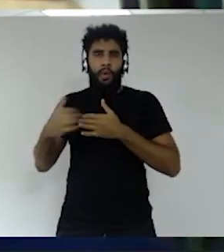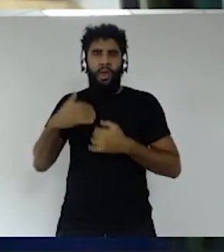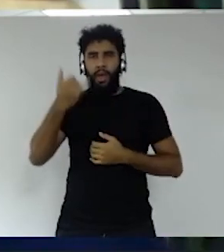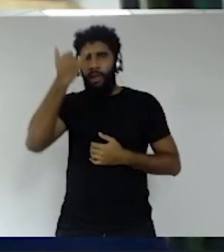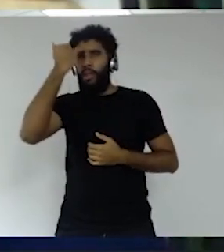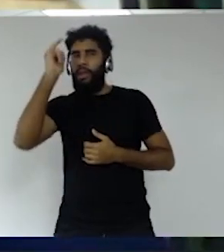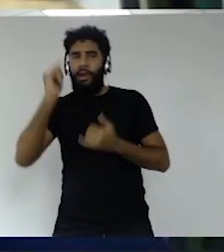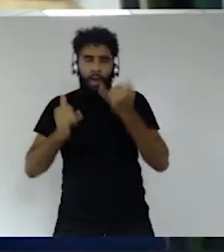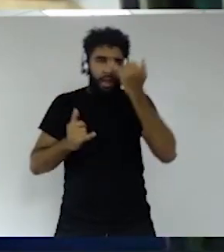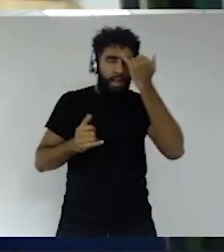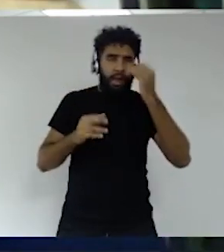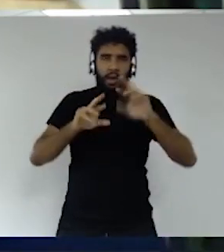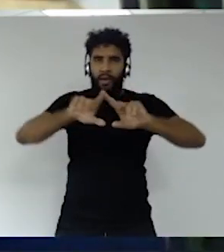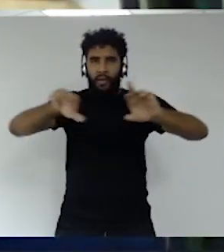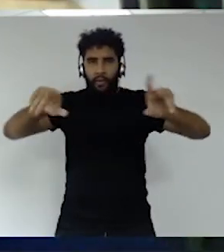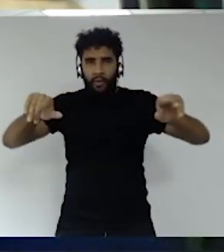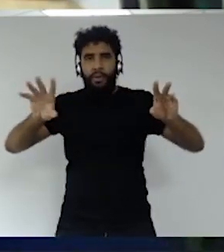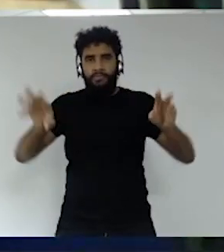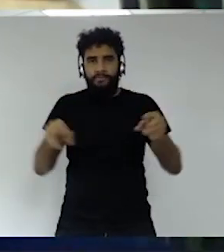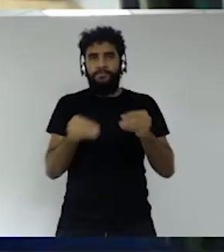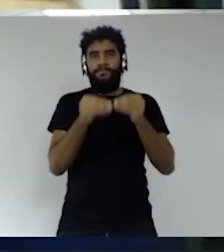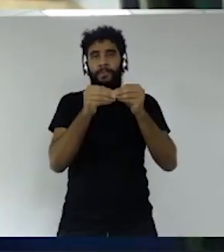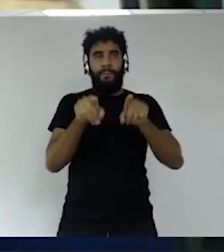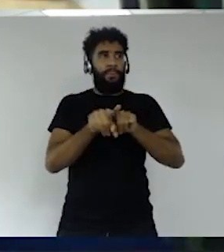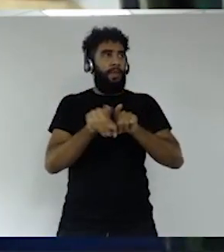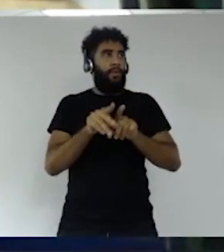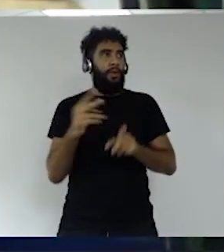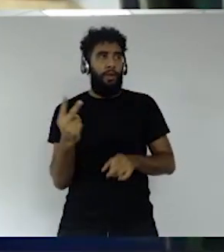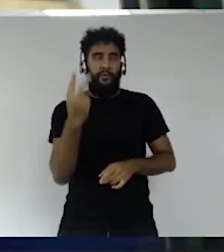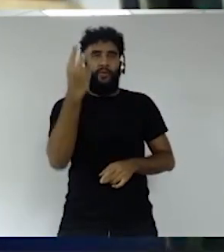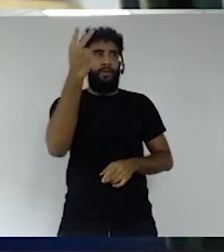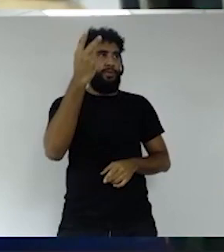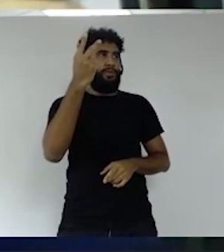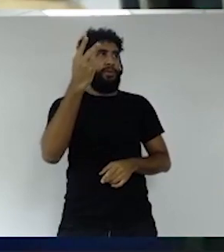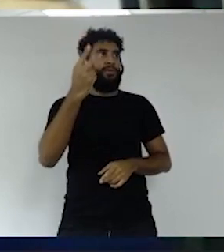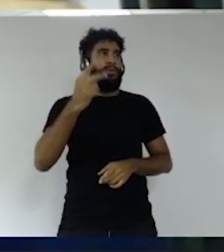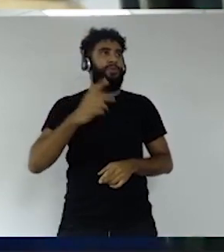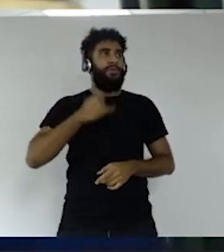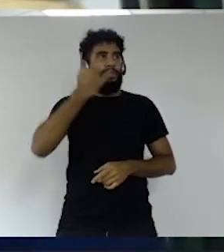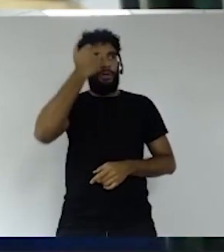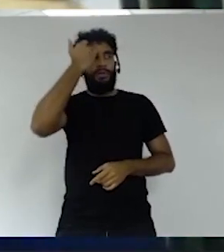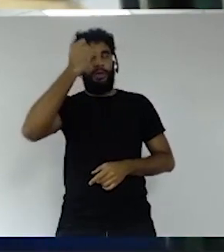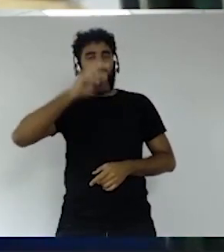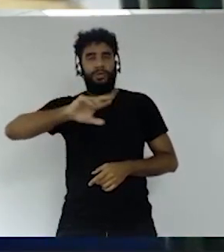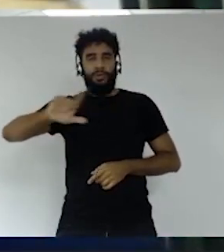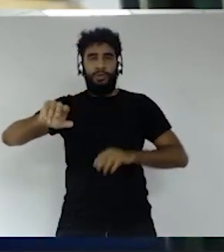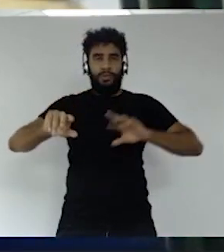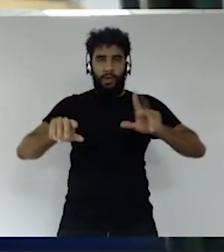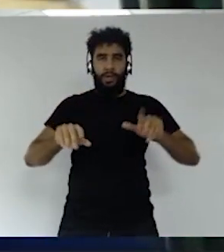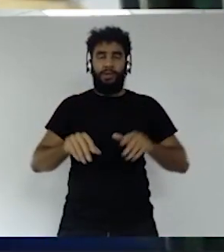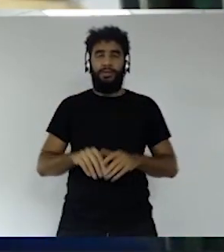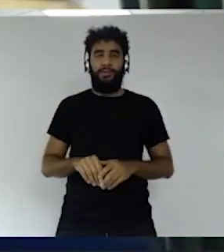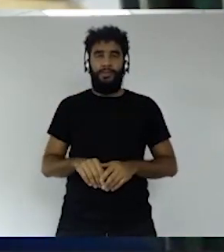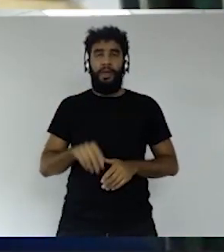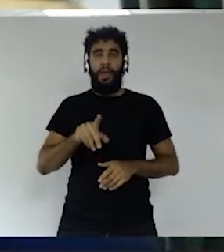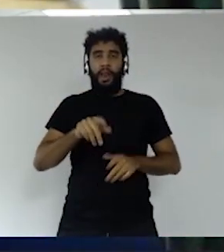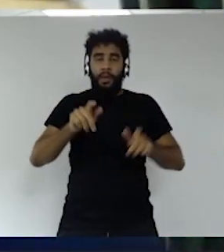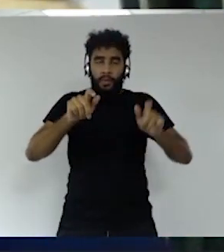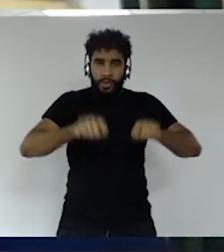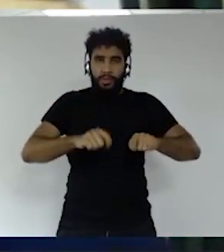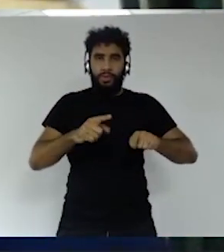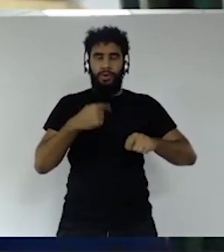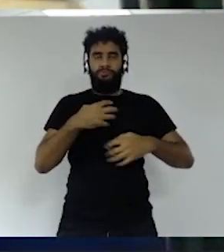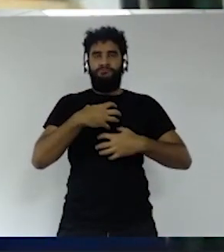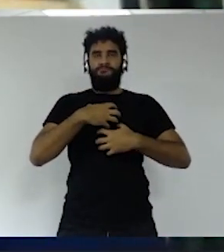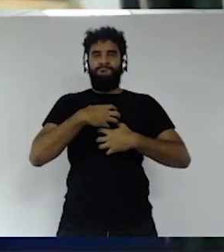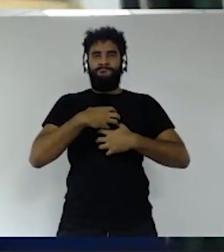serem coincidentes ou não, e até valorizando muito as ideias diferentes, porque é a partir delas nós nos enriquecemos mais.